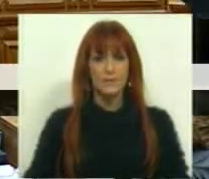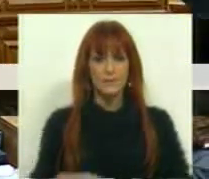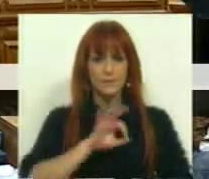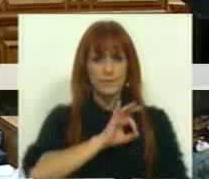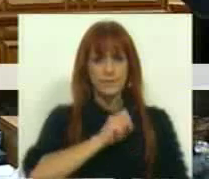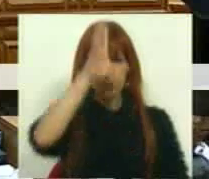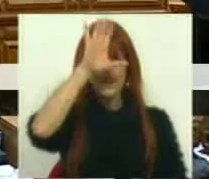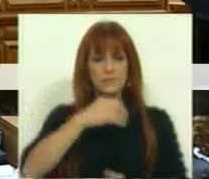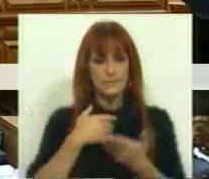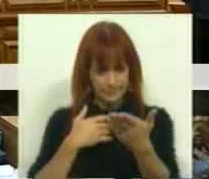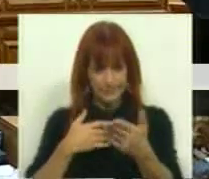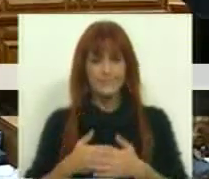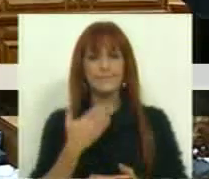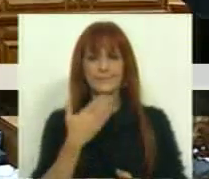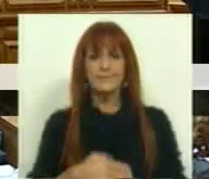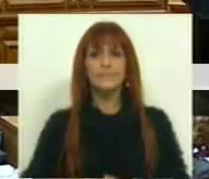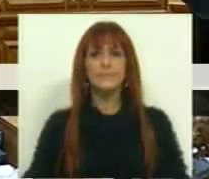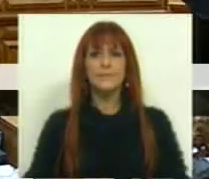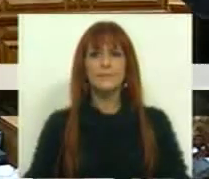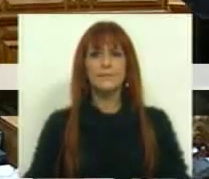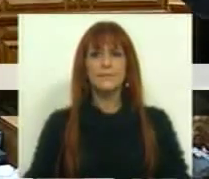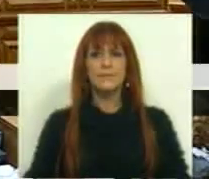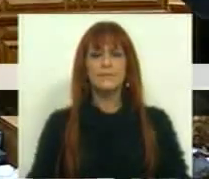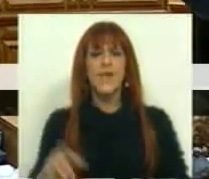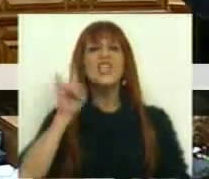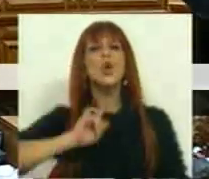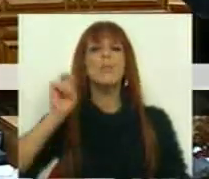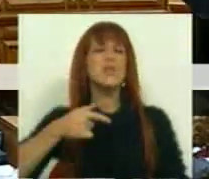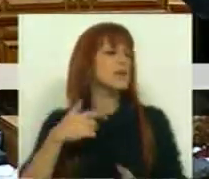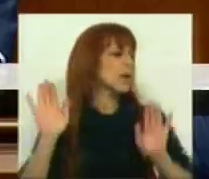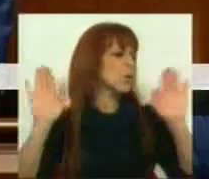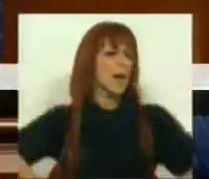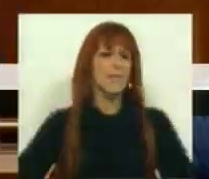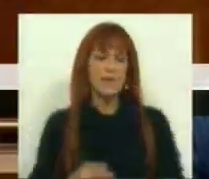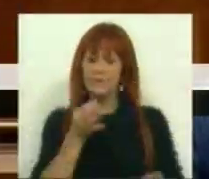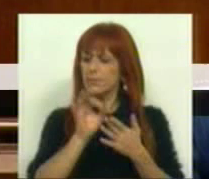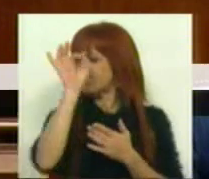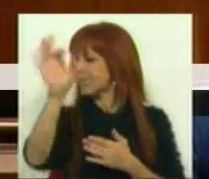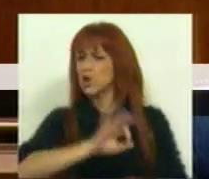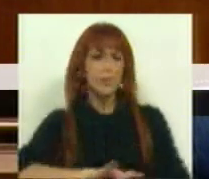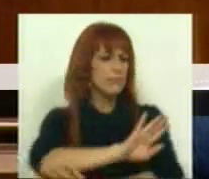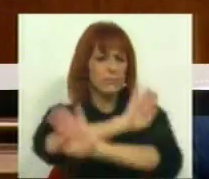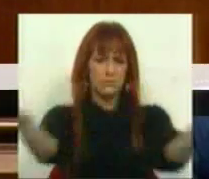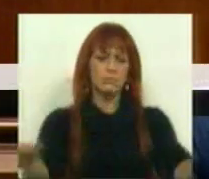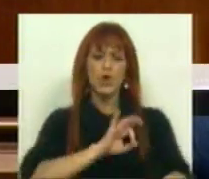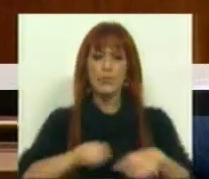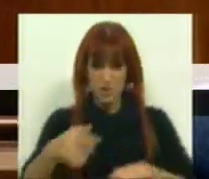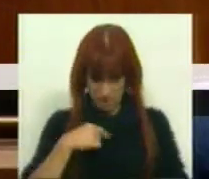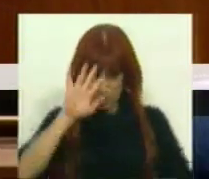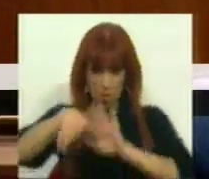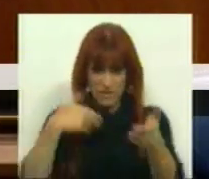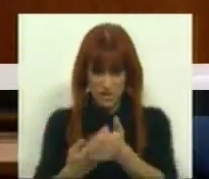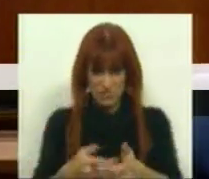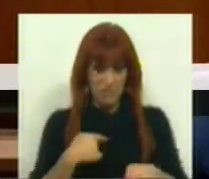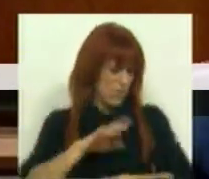Sr. Primeiro-Ministro tem a palavra, faz favor. Sra. Presidente, eu não tenho nada mais a acrescentar ao Sr. Deputado. O Sr. Deputado está a querer ver confusão,